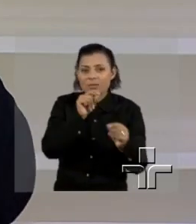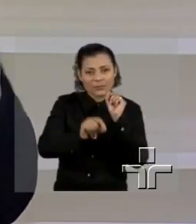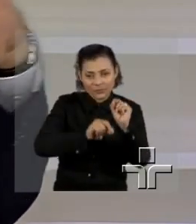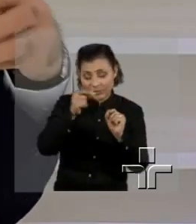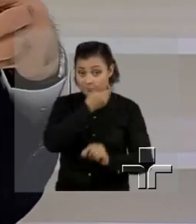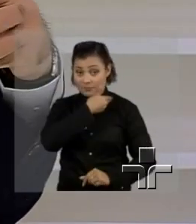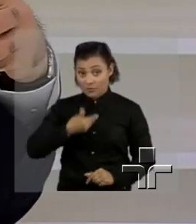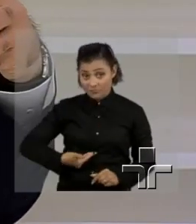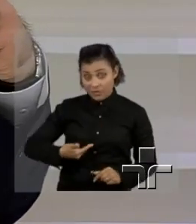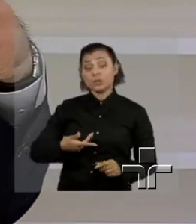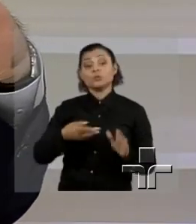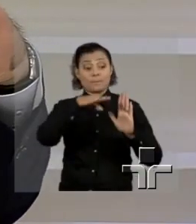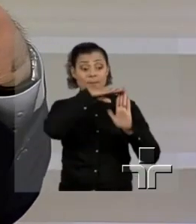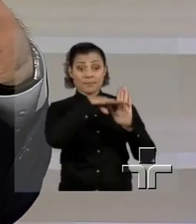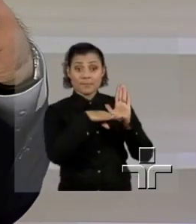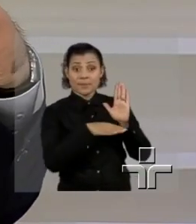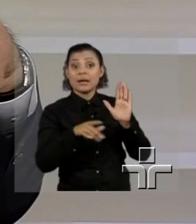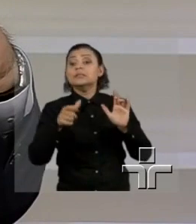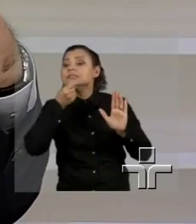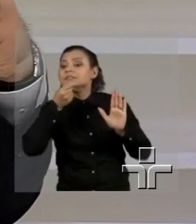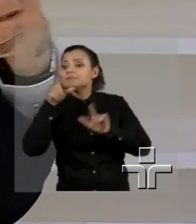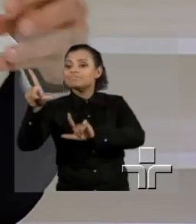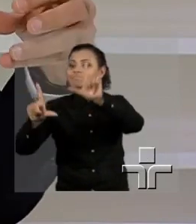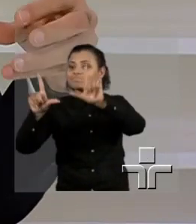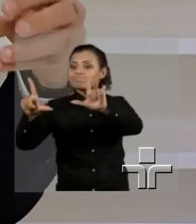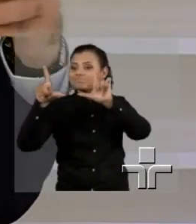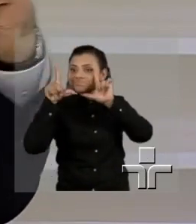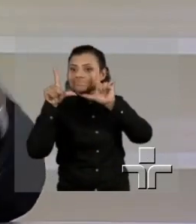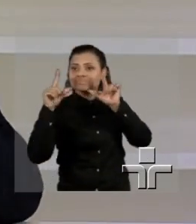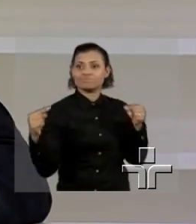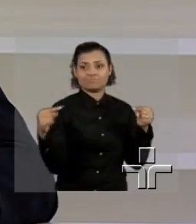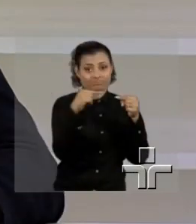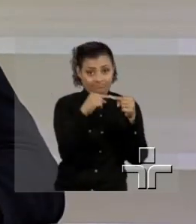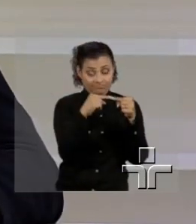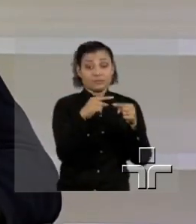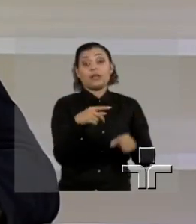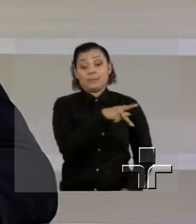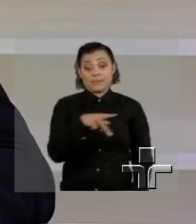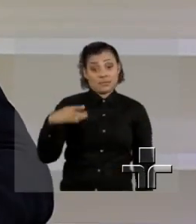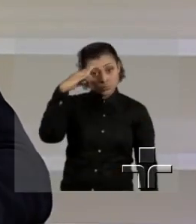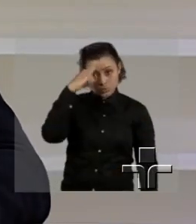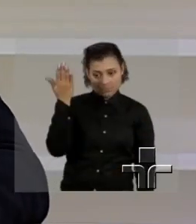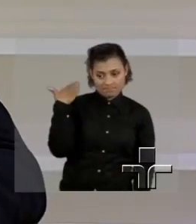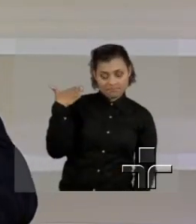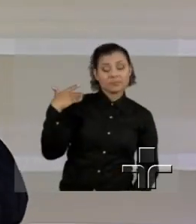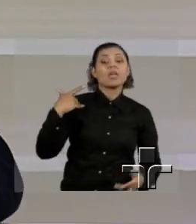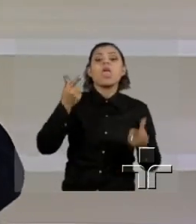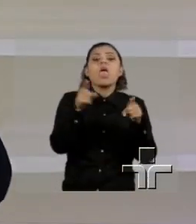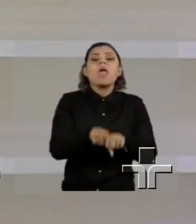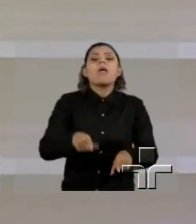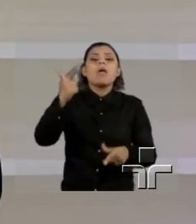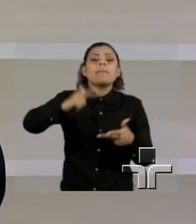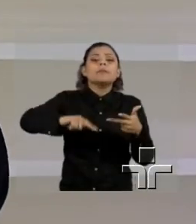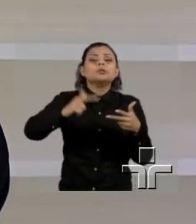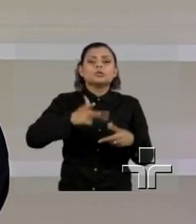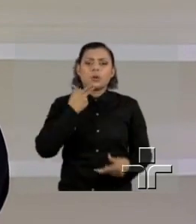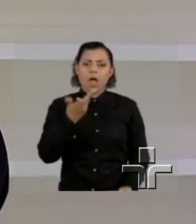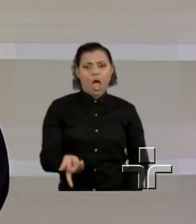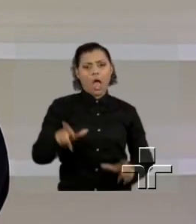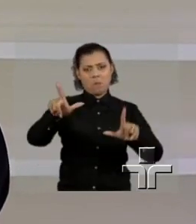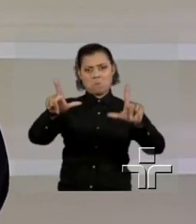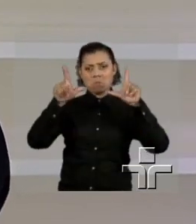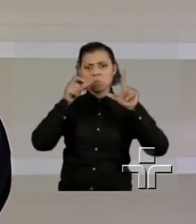né? De uma honestidade, corajoso de dizer o que pensa. Várias vezes, vocês